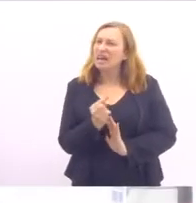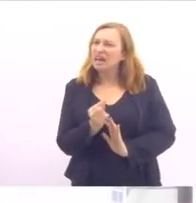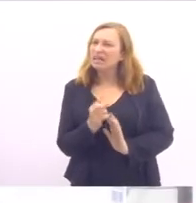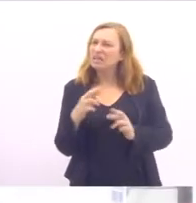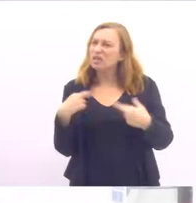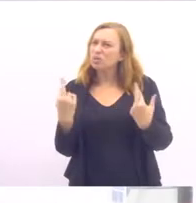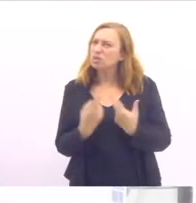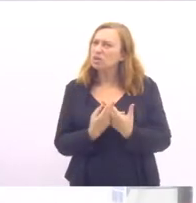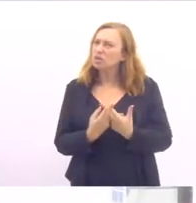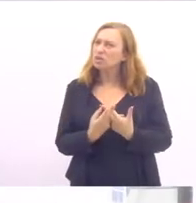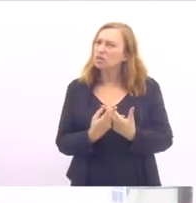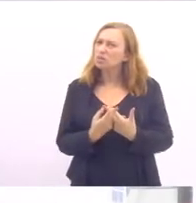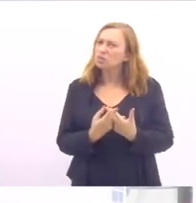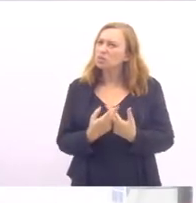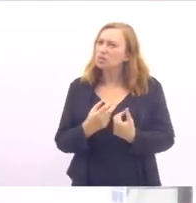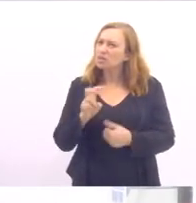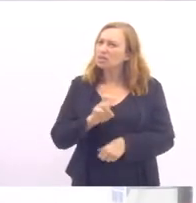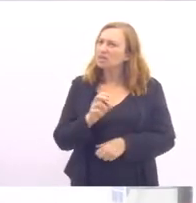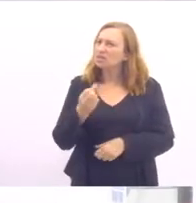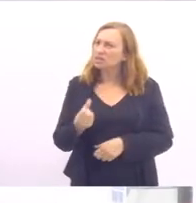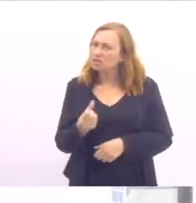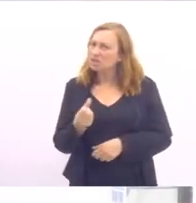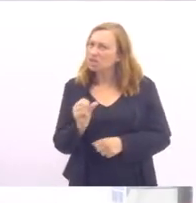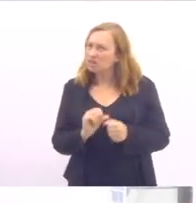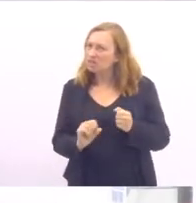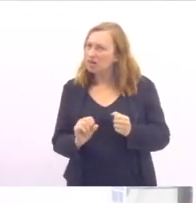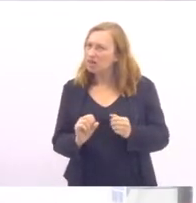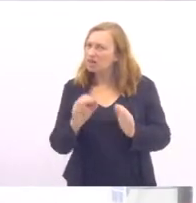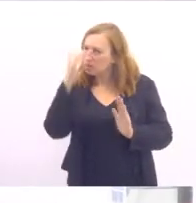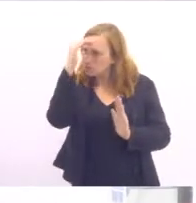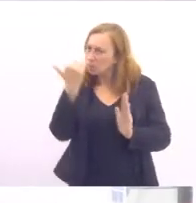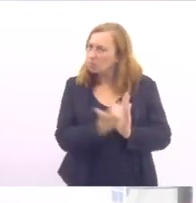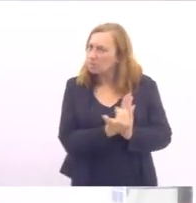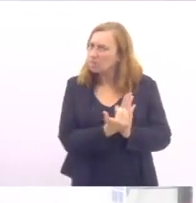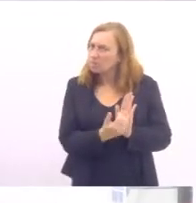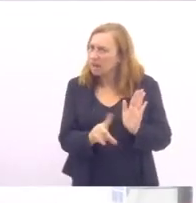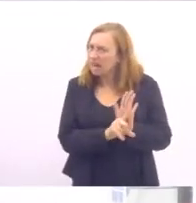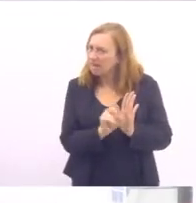audiência deve ser a quinta ou sexta que a gente faz sobre o cumprimento dessa lei.